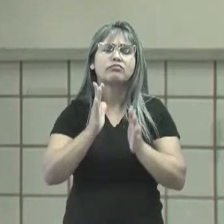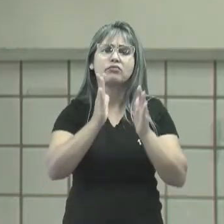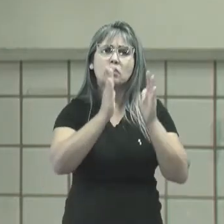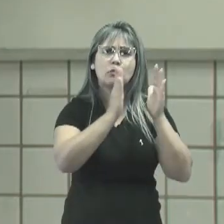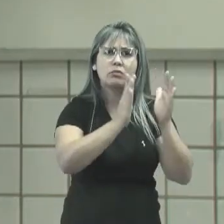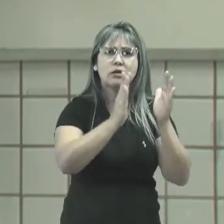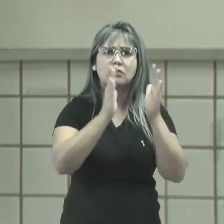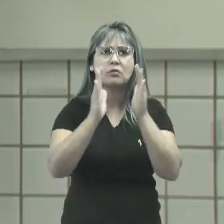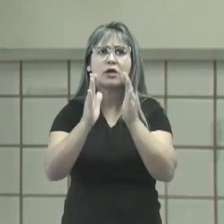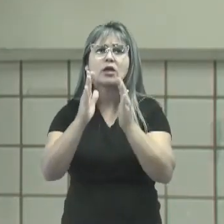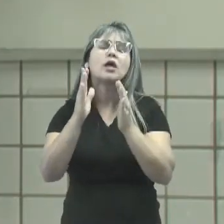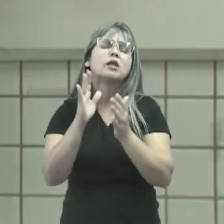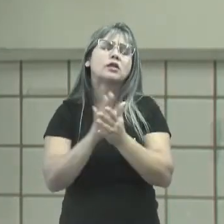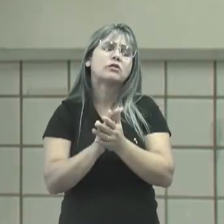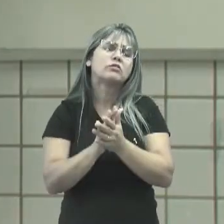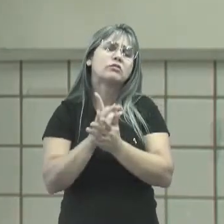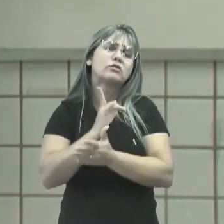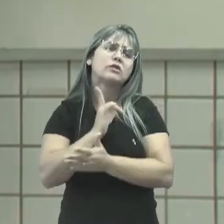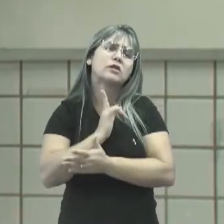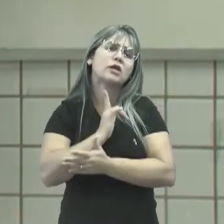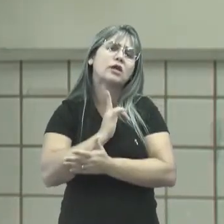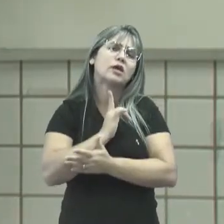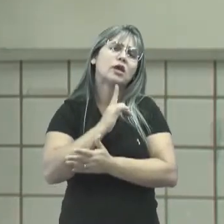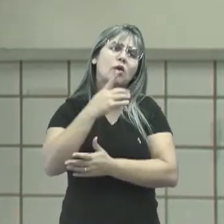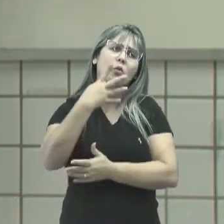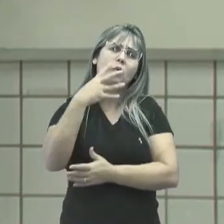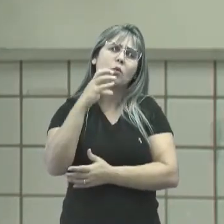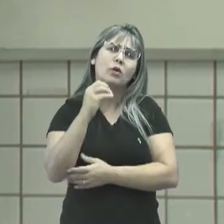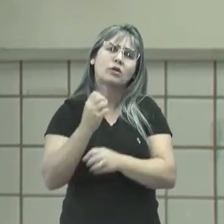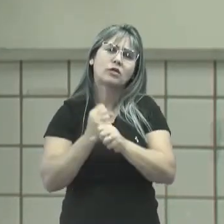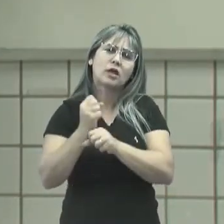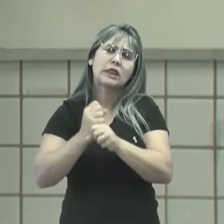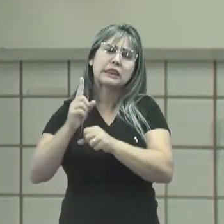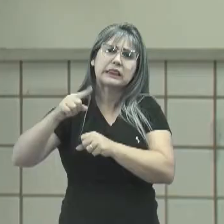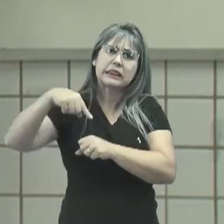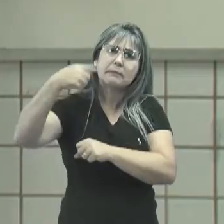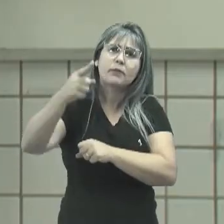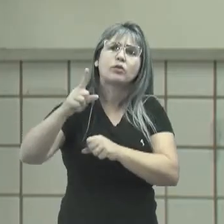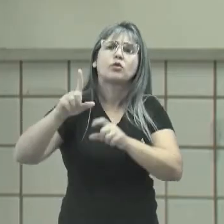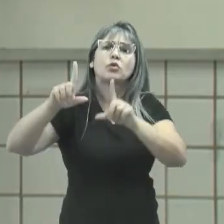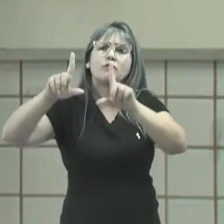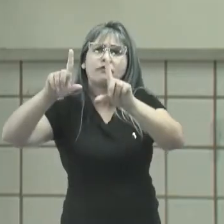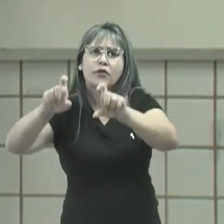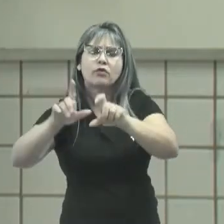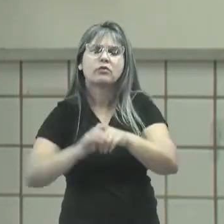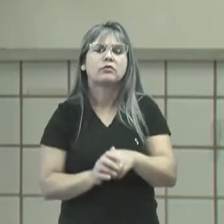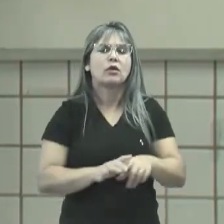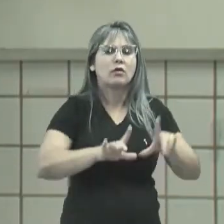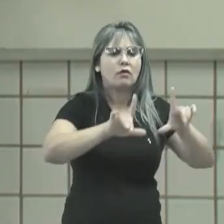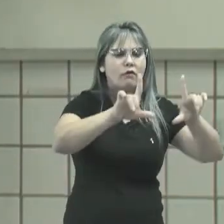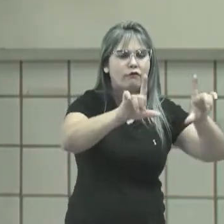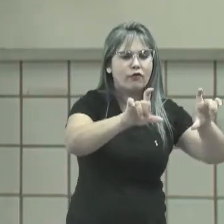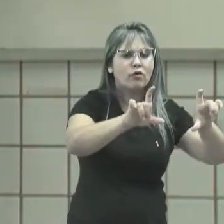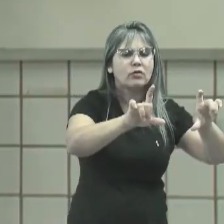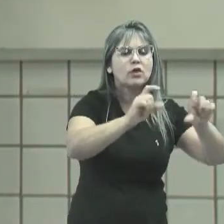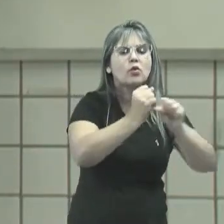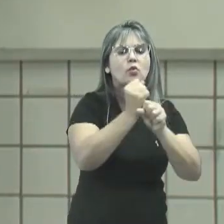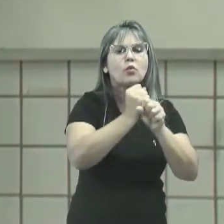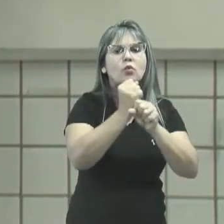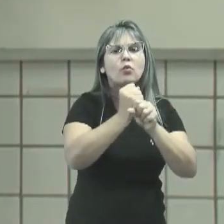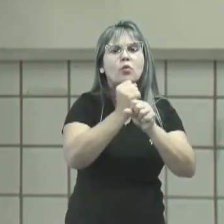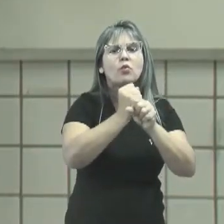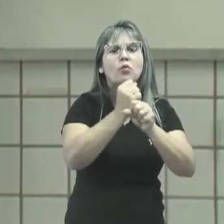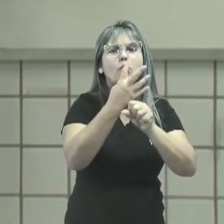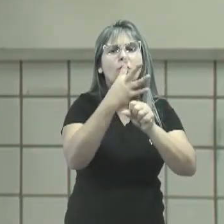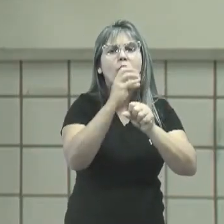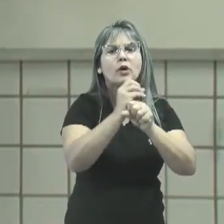Viu? 40 anos depois. E aí, o que você percebe, pessoal? O que você percebe? Você percebe que